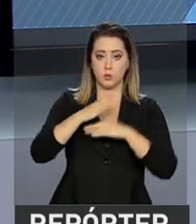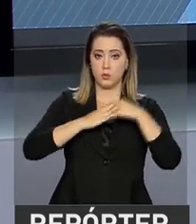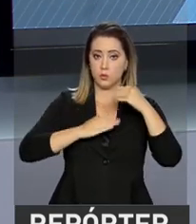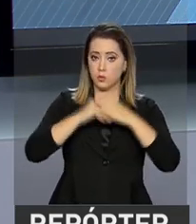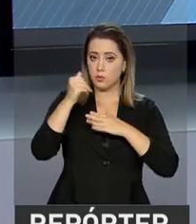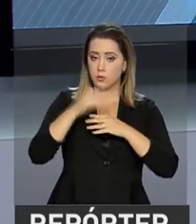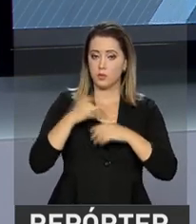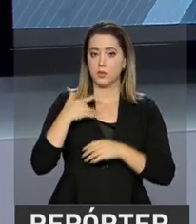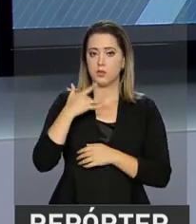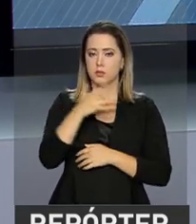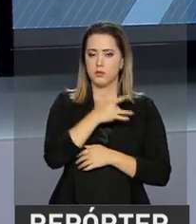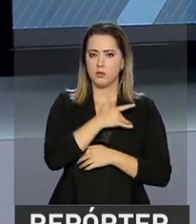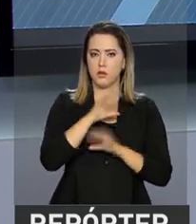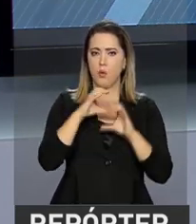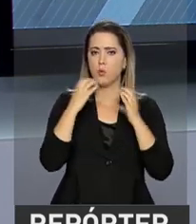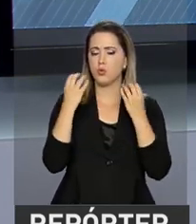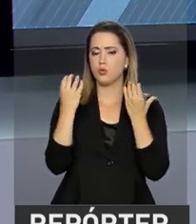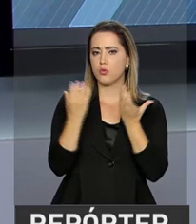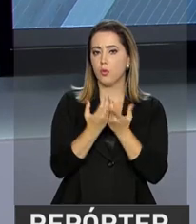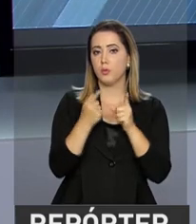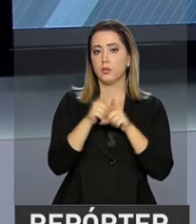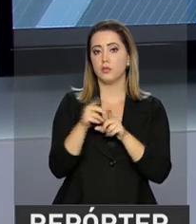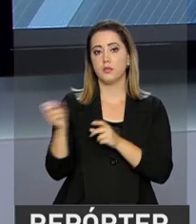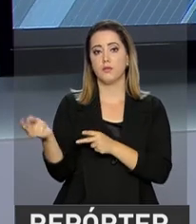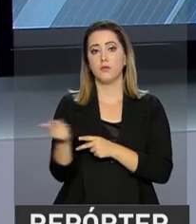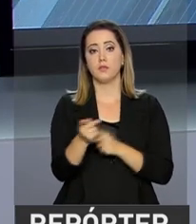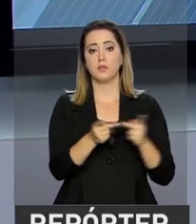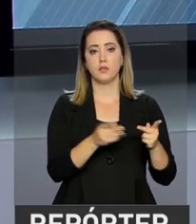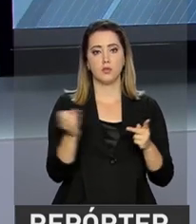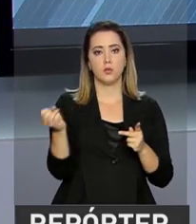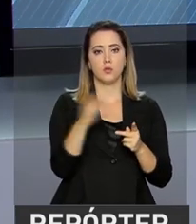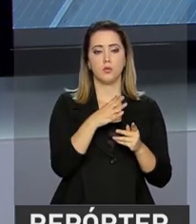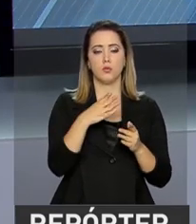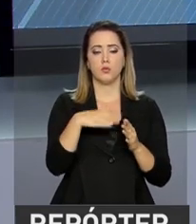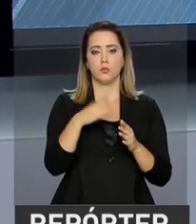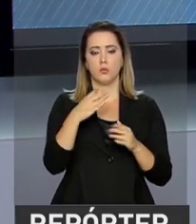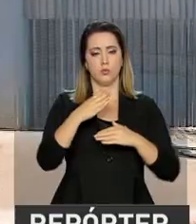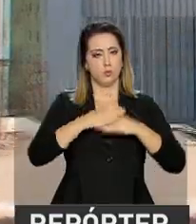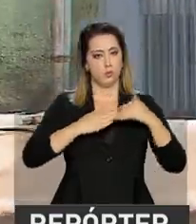aqueles que fazem as visitas domiciliares vão ganhar novas atribuições